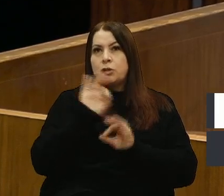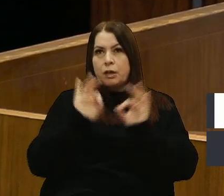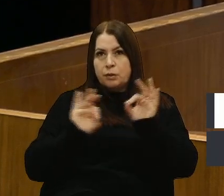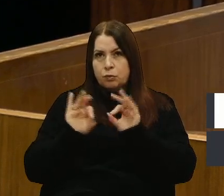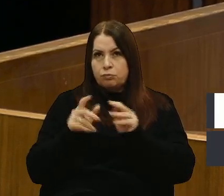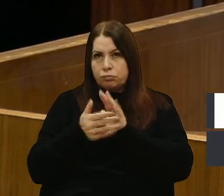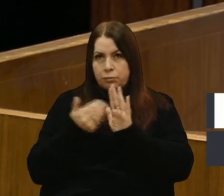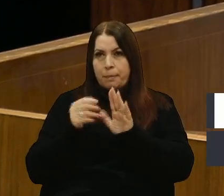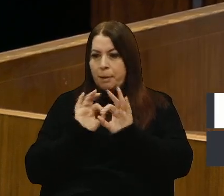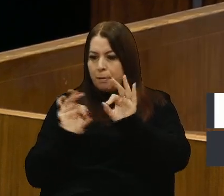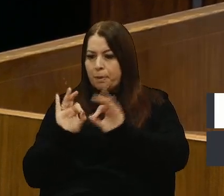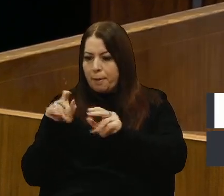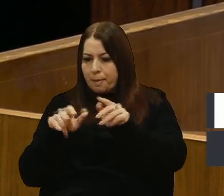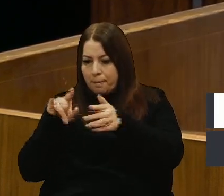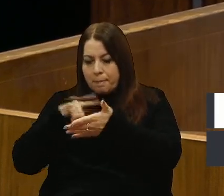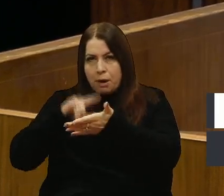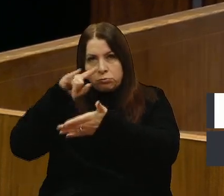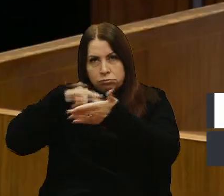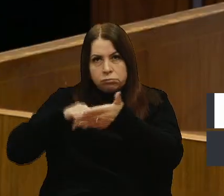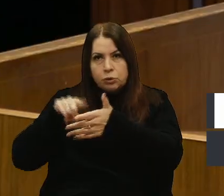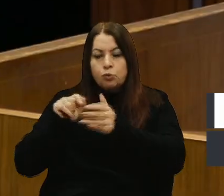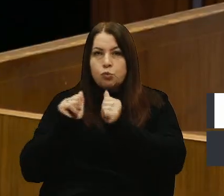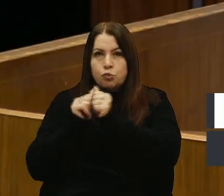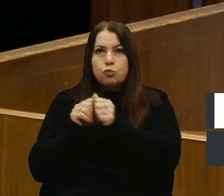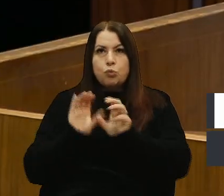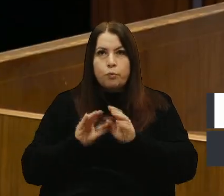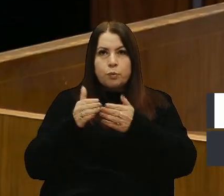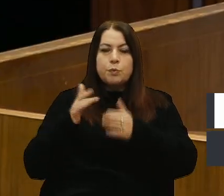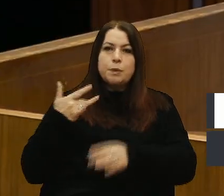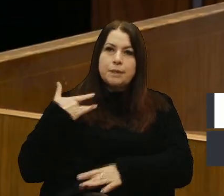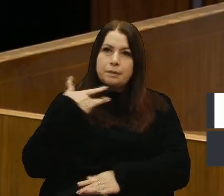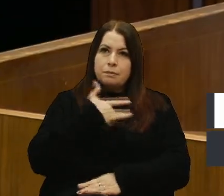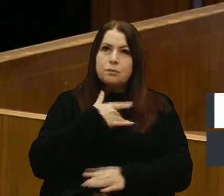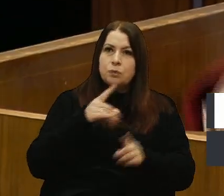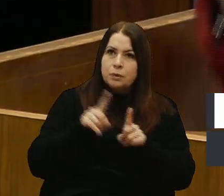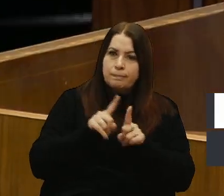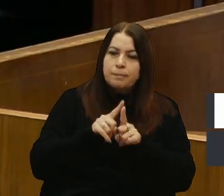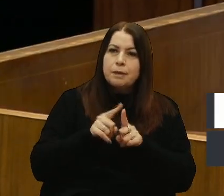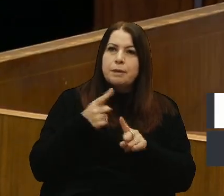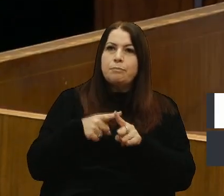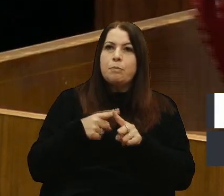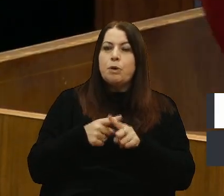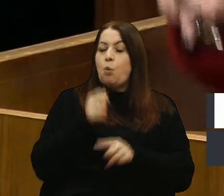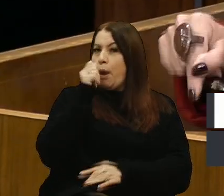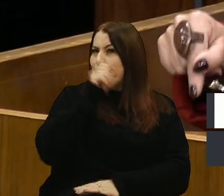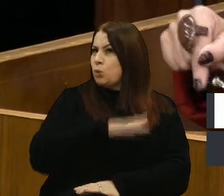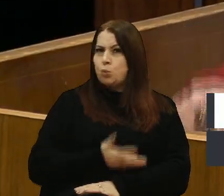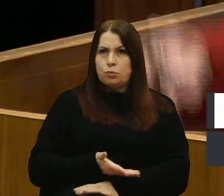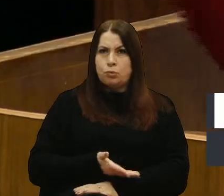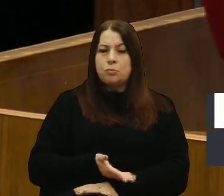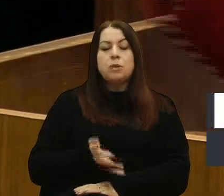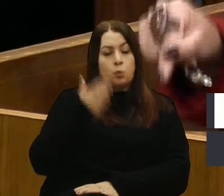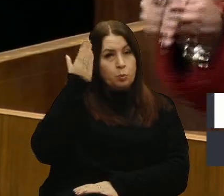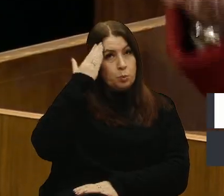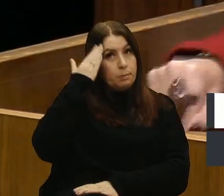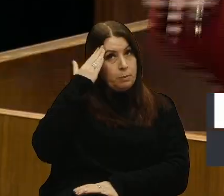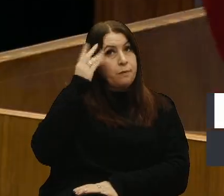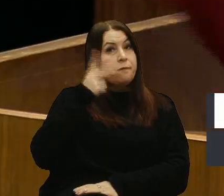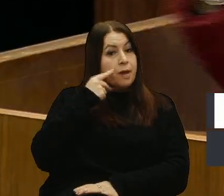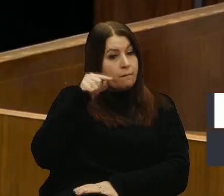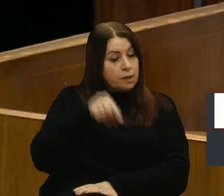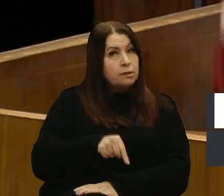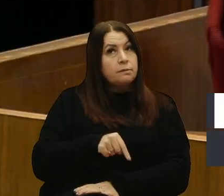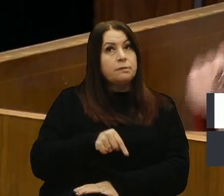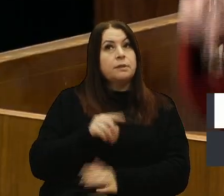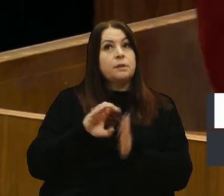ali, com certeza, junto com a Comissão de Saúde também, porque é um absurdo, e eu sabia, e eu falava aqui, a